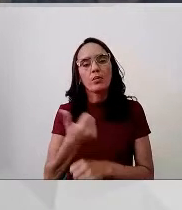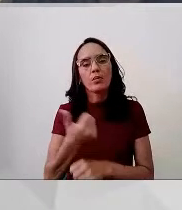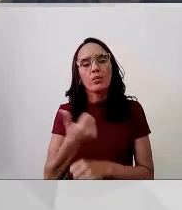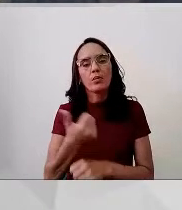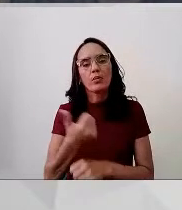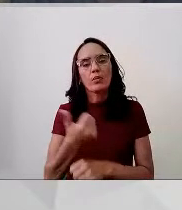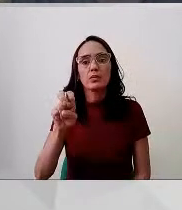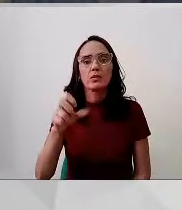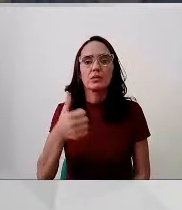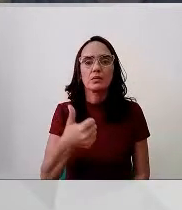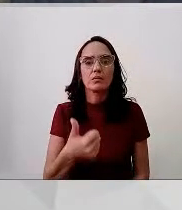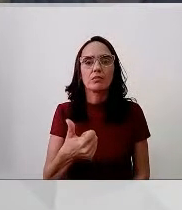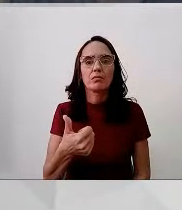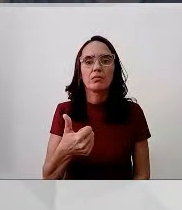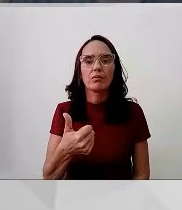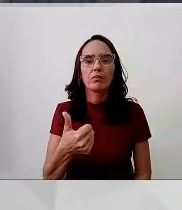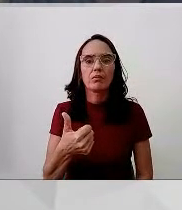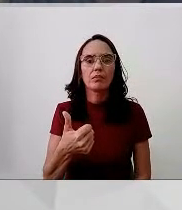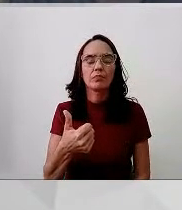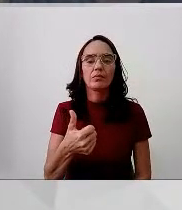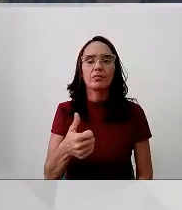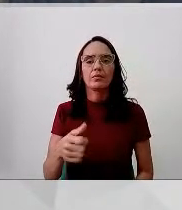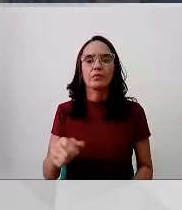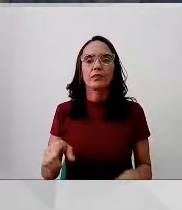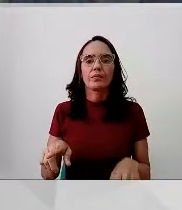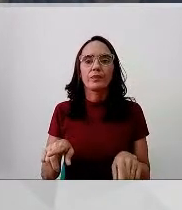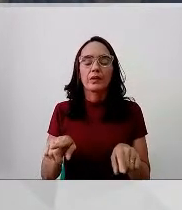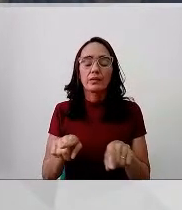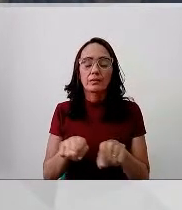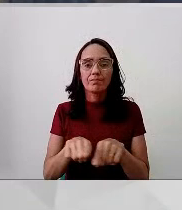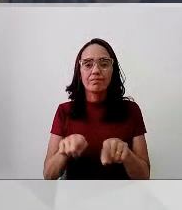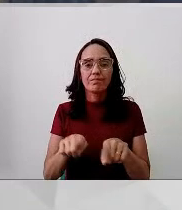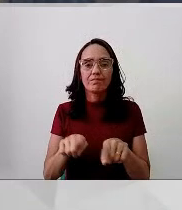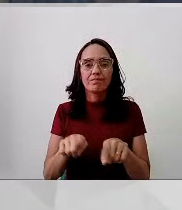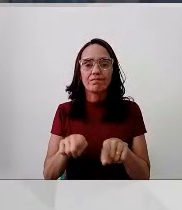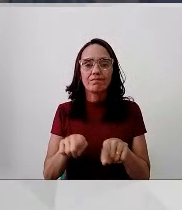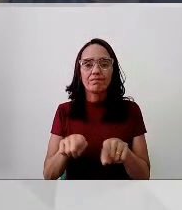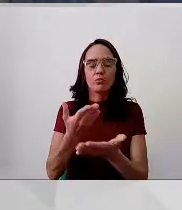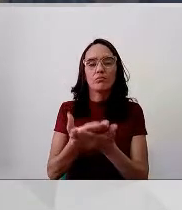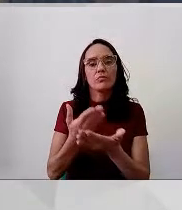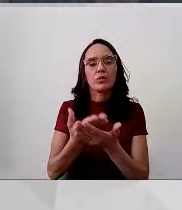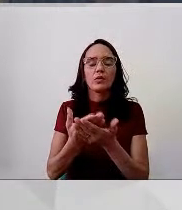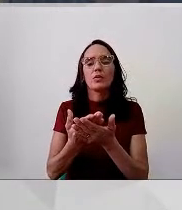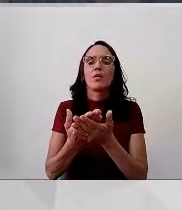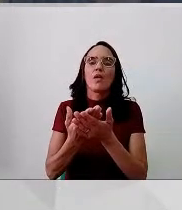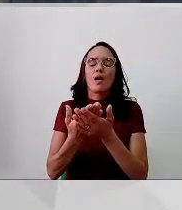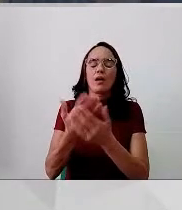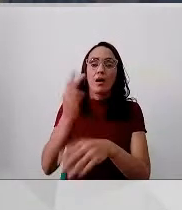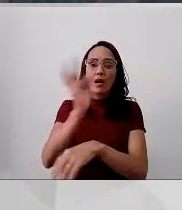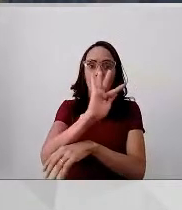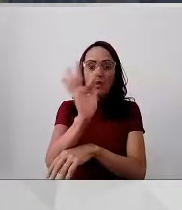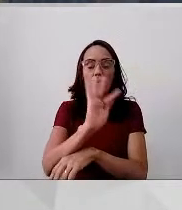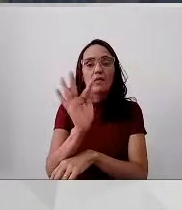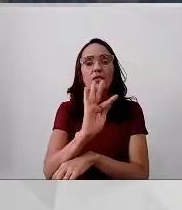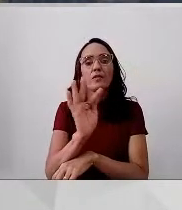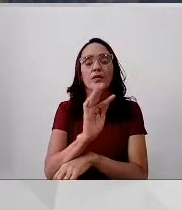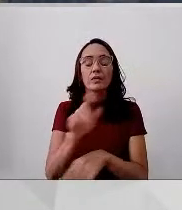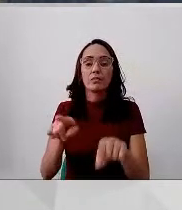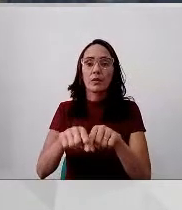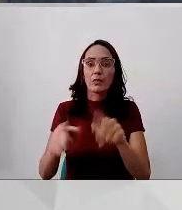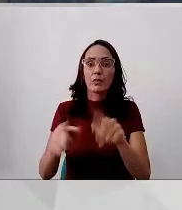estudante, na época estudante de matemática e um estudante de física, ambos de Princeton, universidade lá nos Estados Unidos,